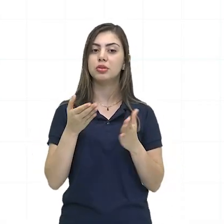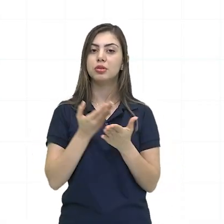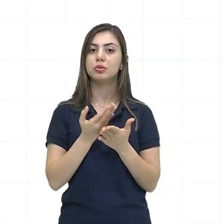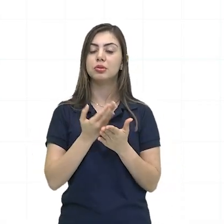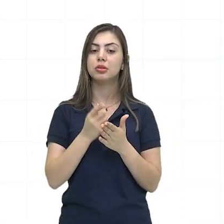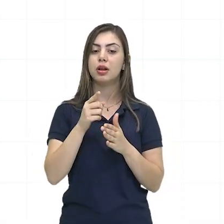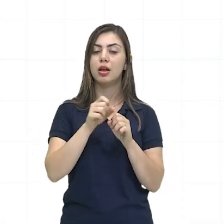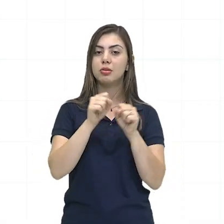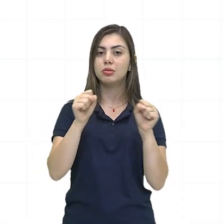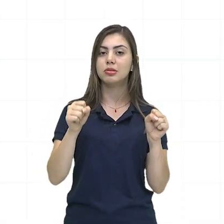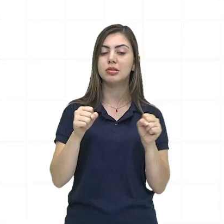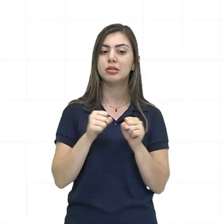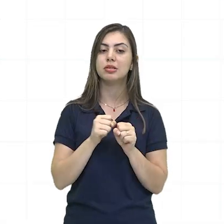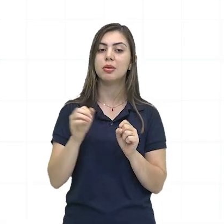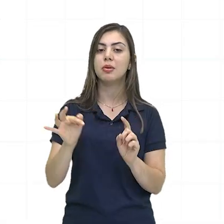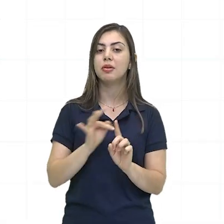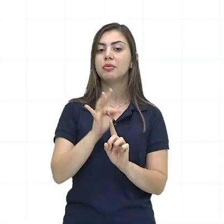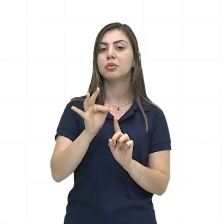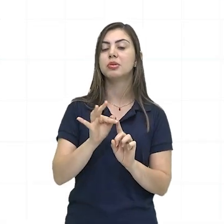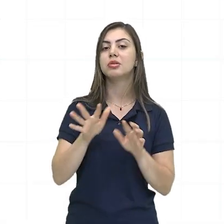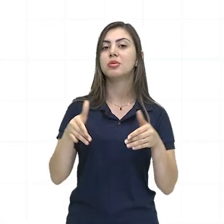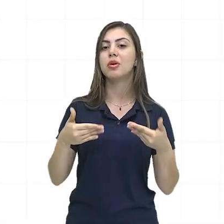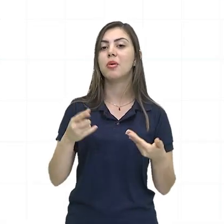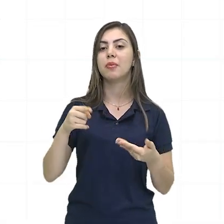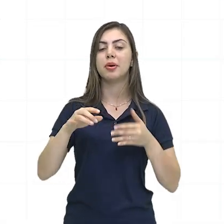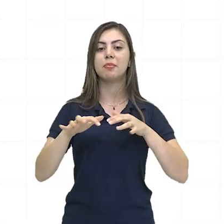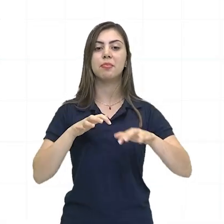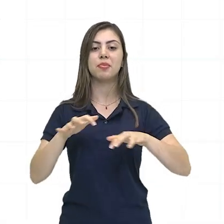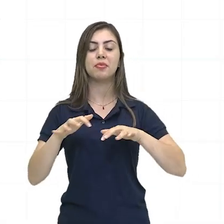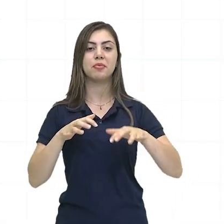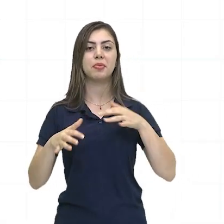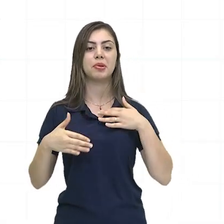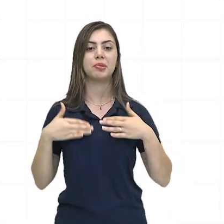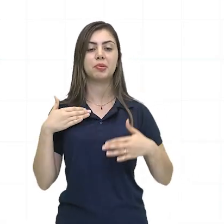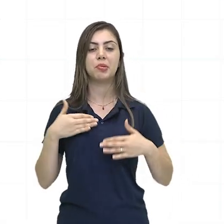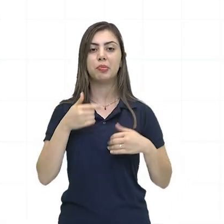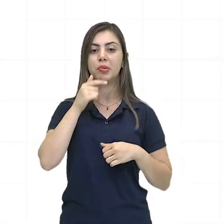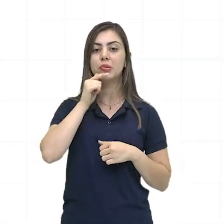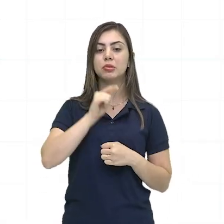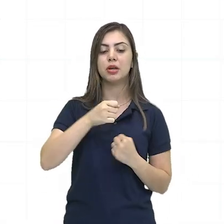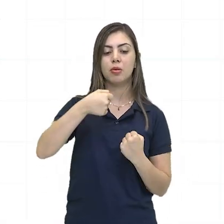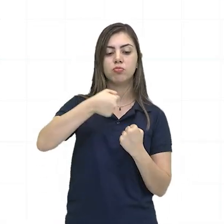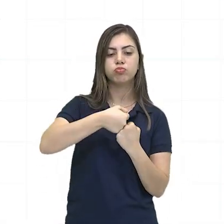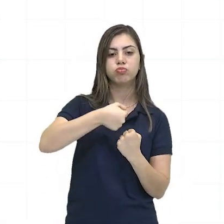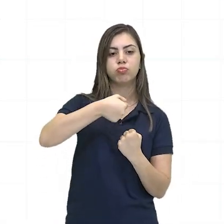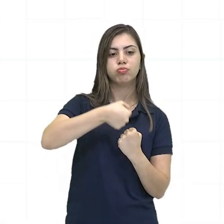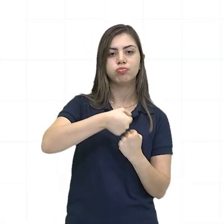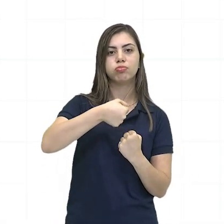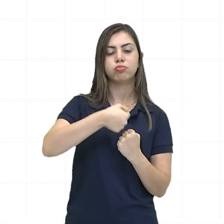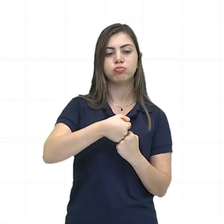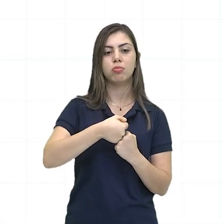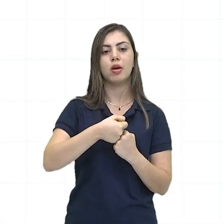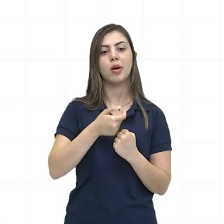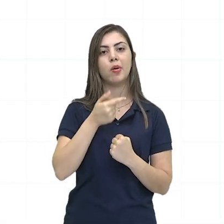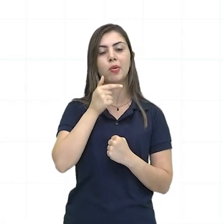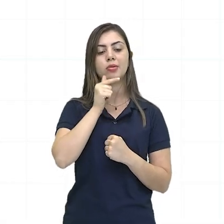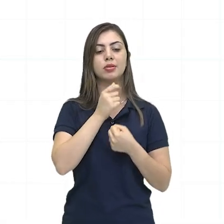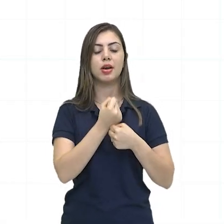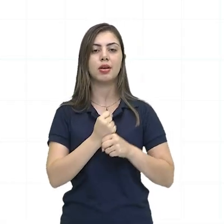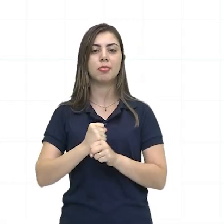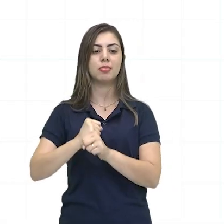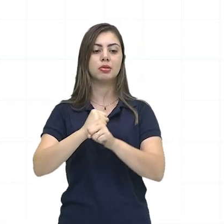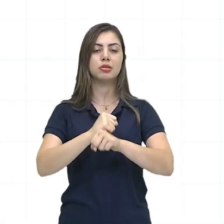sistema articular é proporcionar o movimento, absorver impacto e proteger os nossos ossos